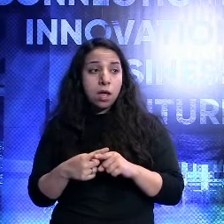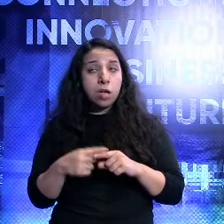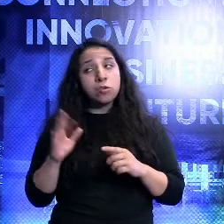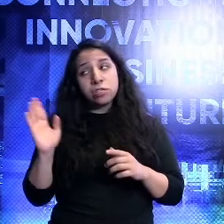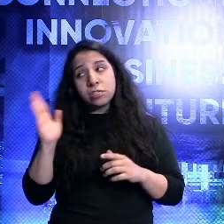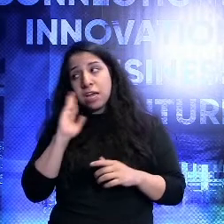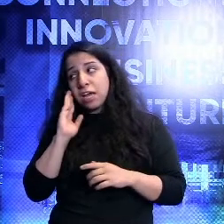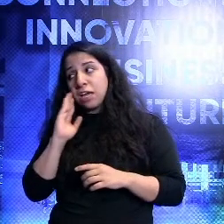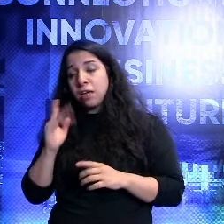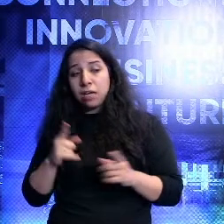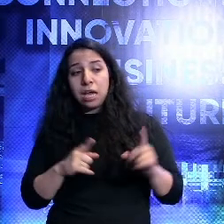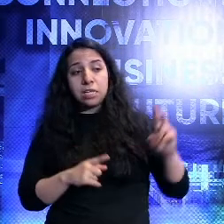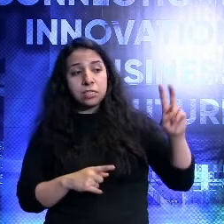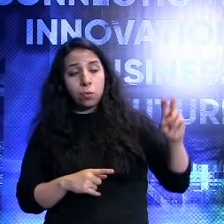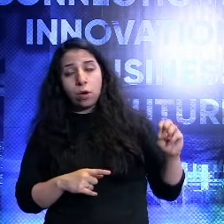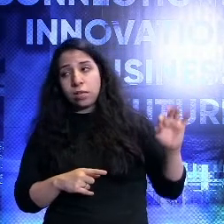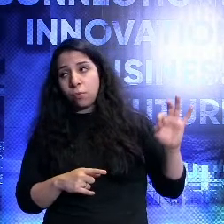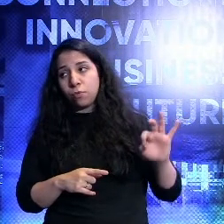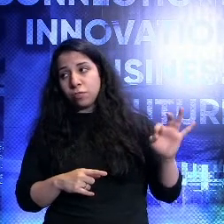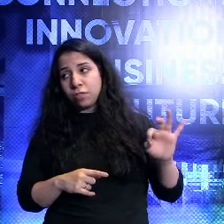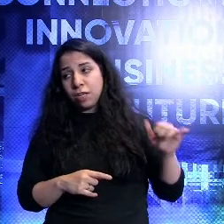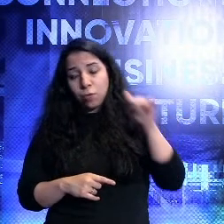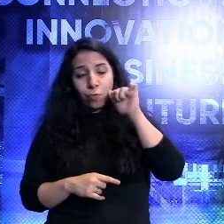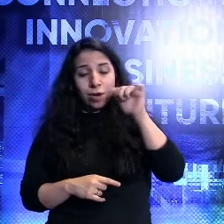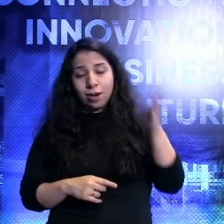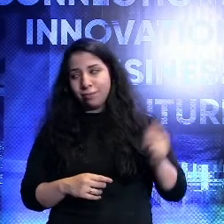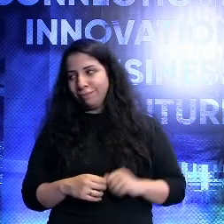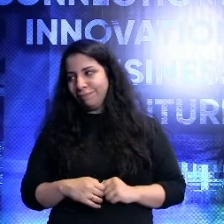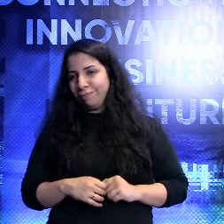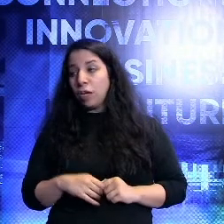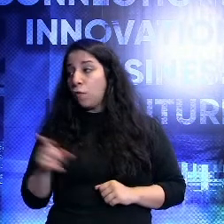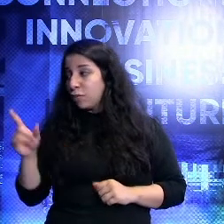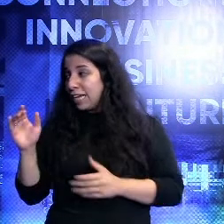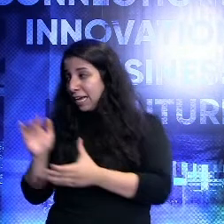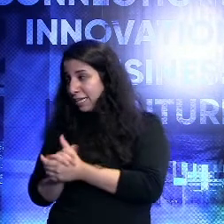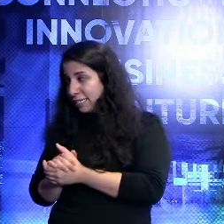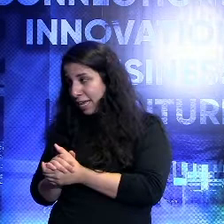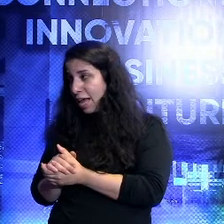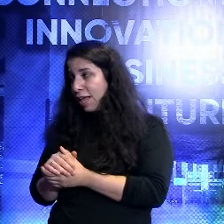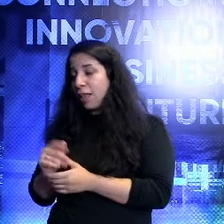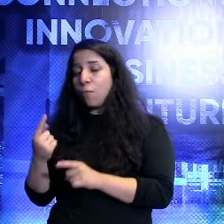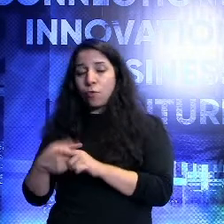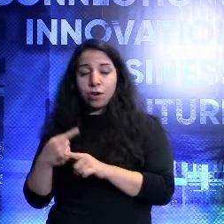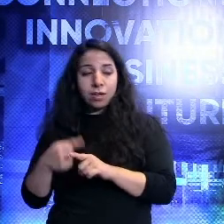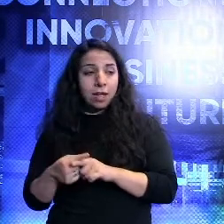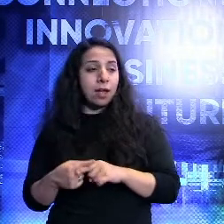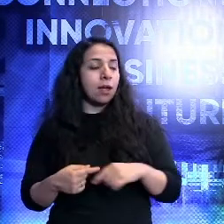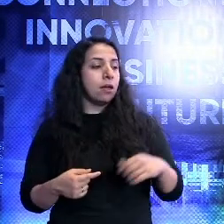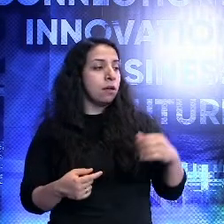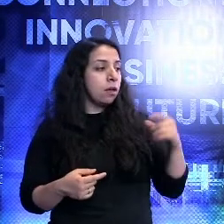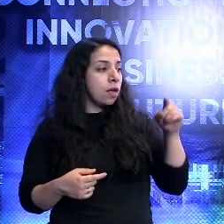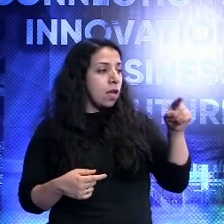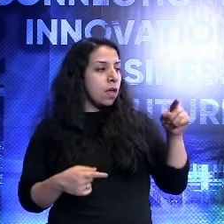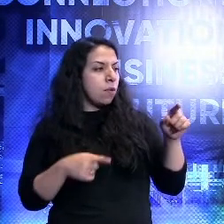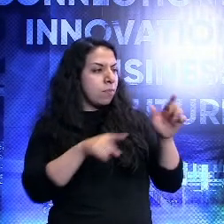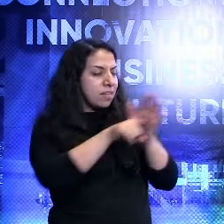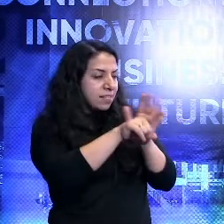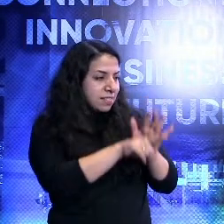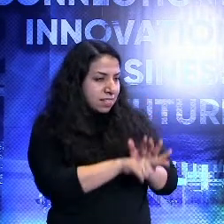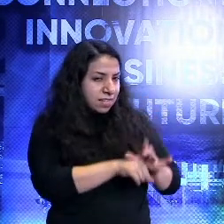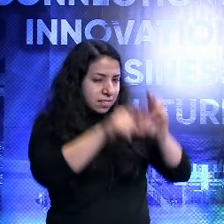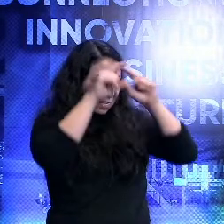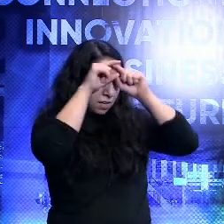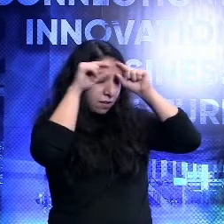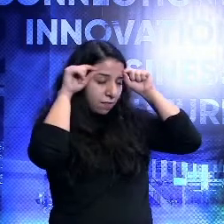feminina. Eu digo que ela é casada porque lá naquela pesquisa feita pelo Conselho Federal de Enfermagem,